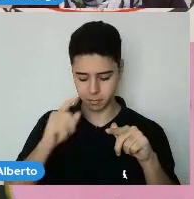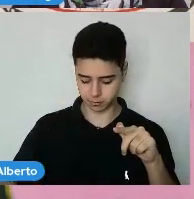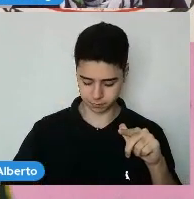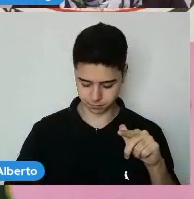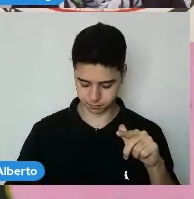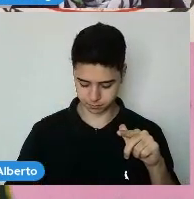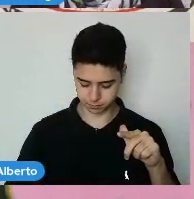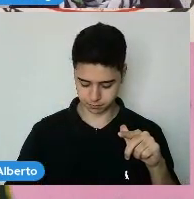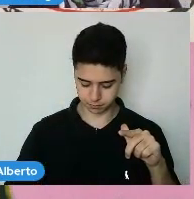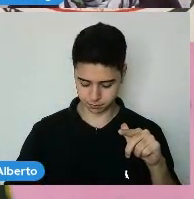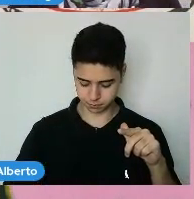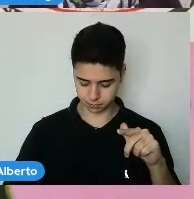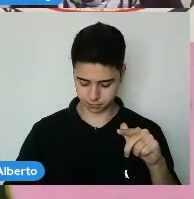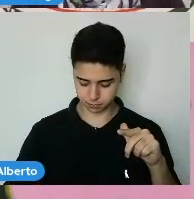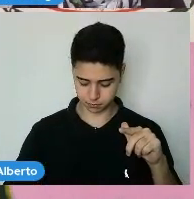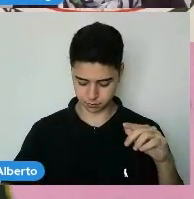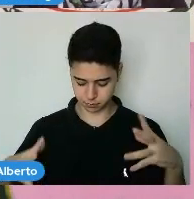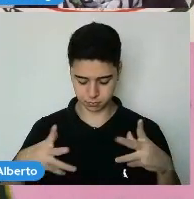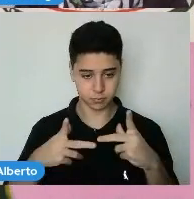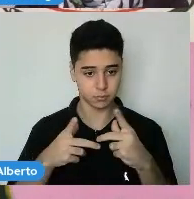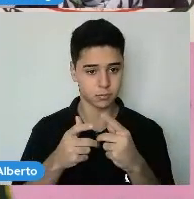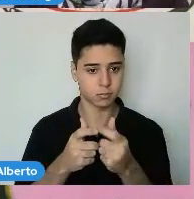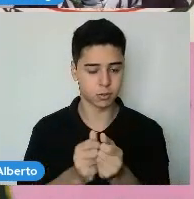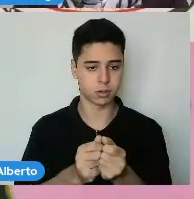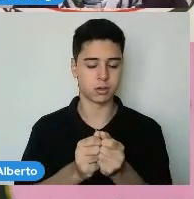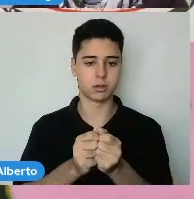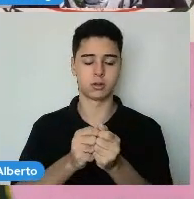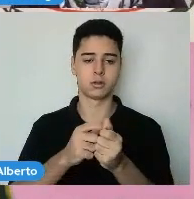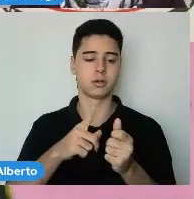ao empobrecimento coletivo, tá?